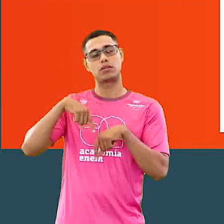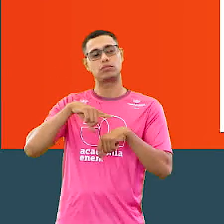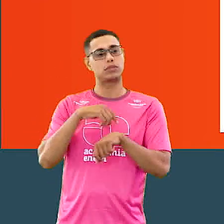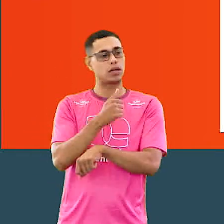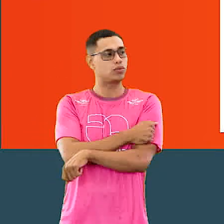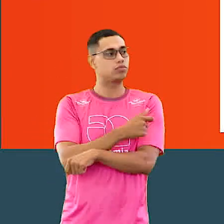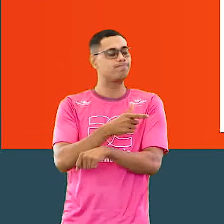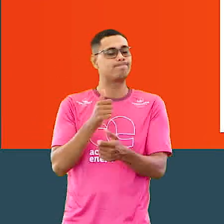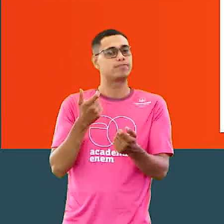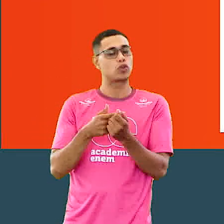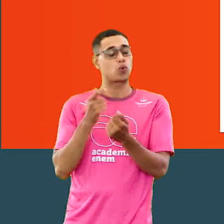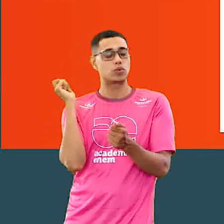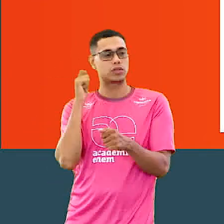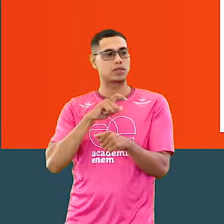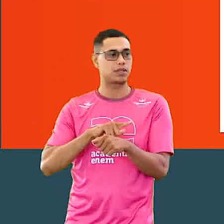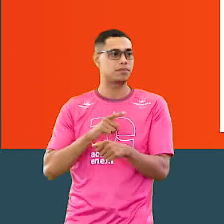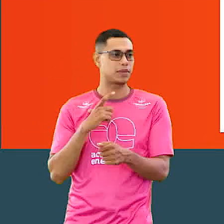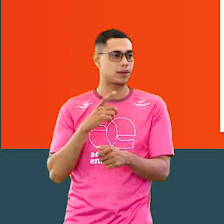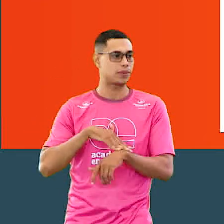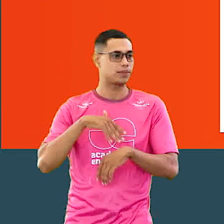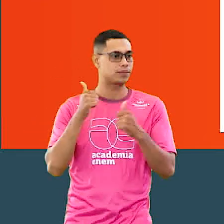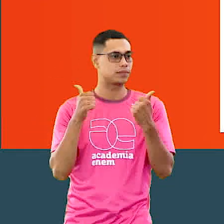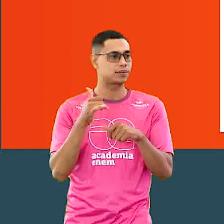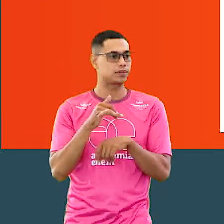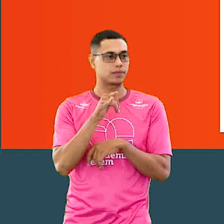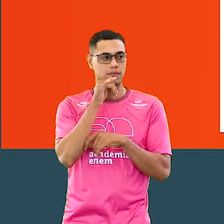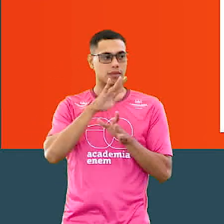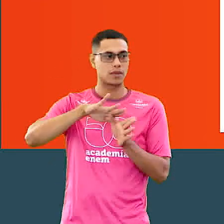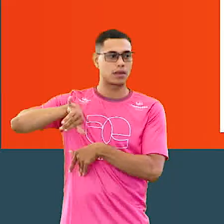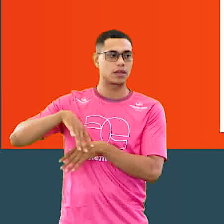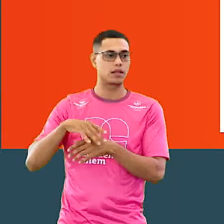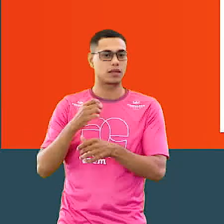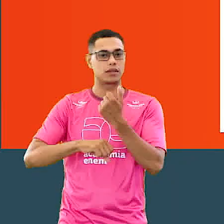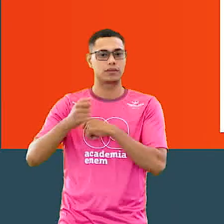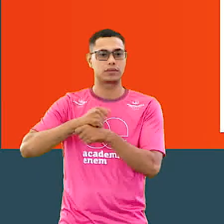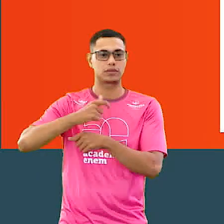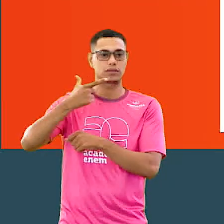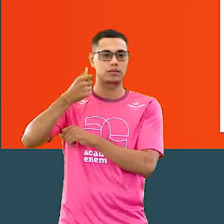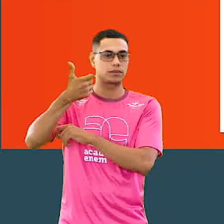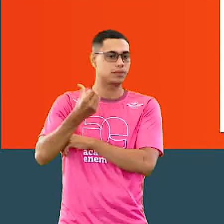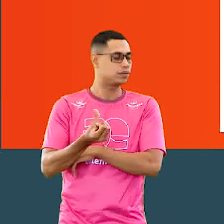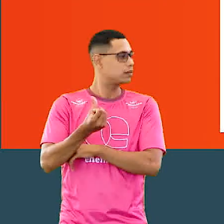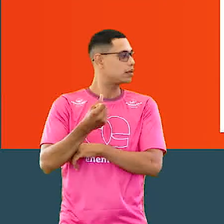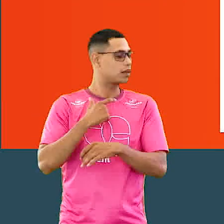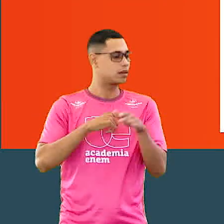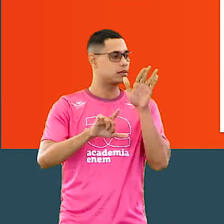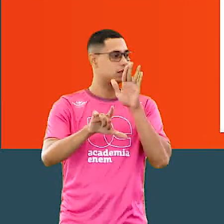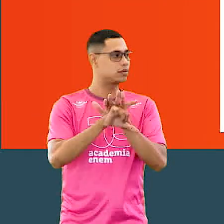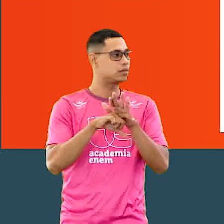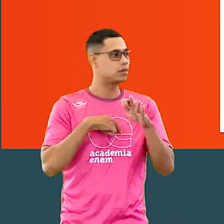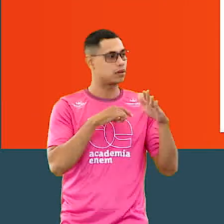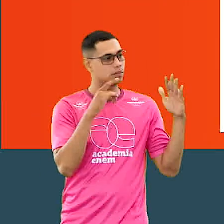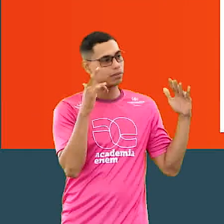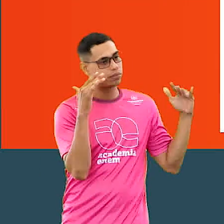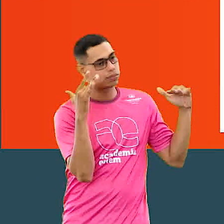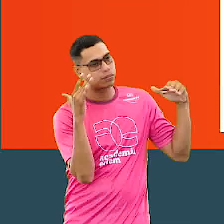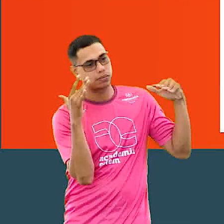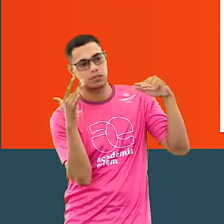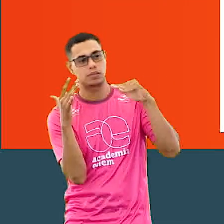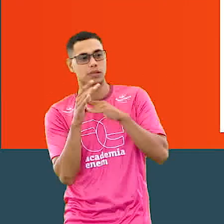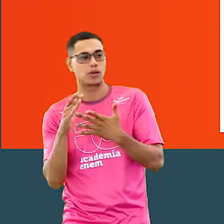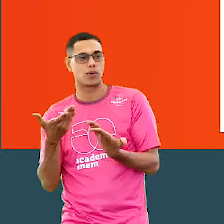para o estudante, ok? Vamos lá. Em 2016, a lei das cotas, de lá para cá, ela vem sofrendo